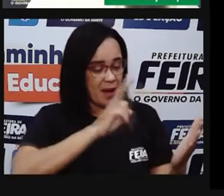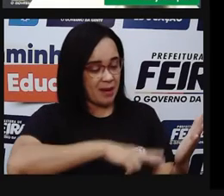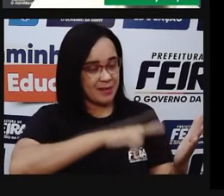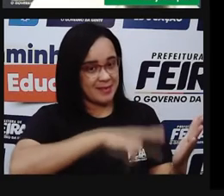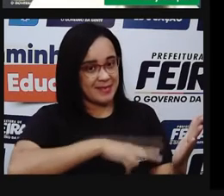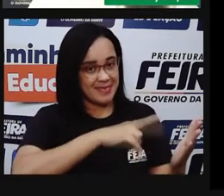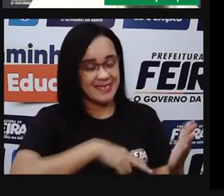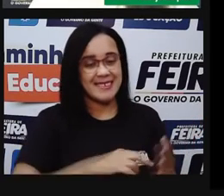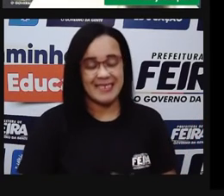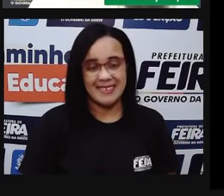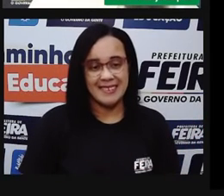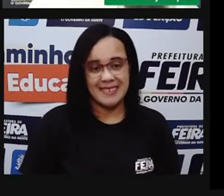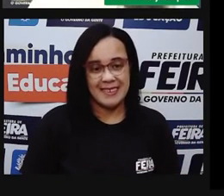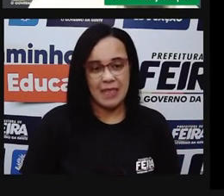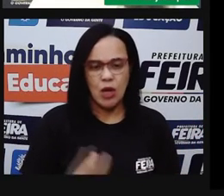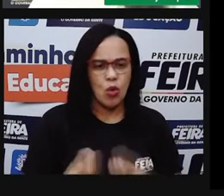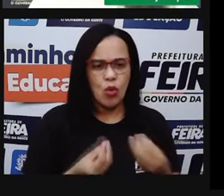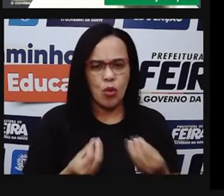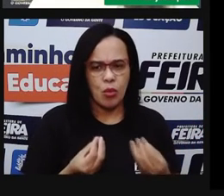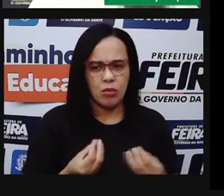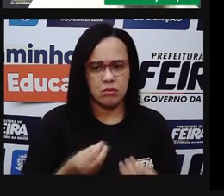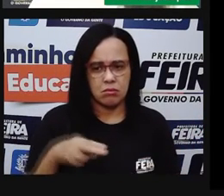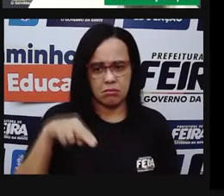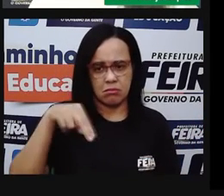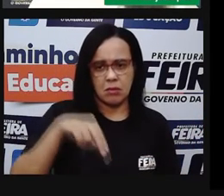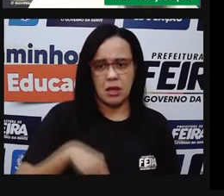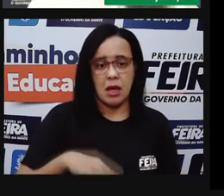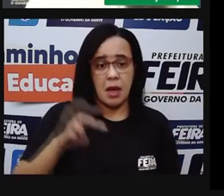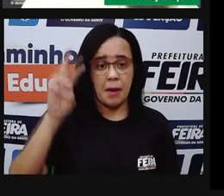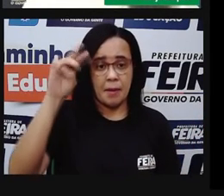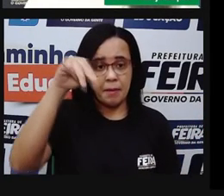Mea. Como é que a gente fala quando eu tenho mea?